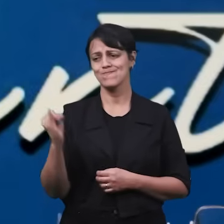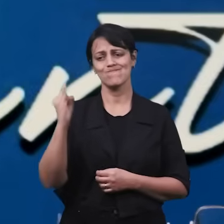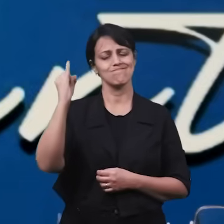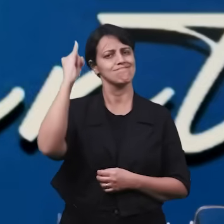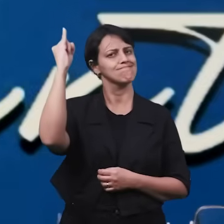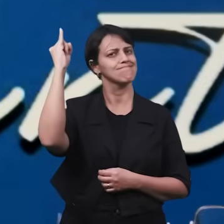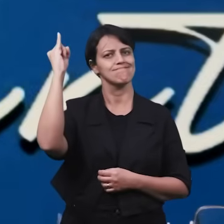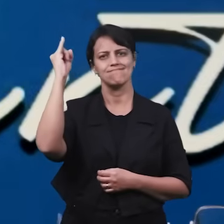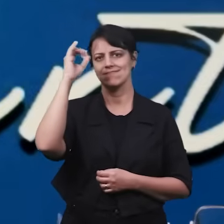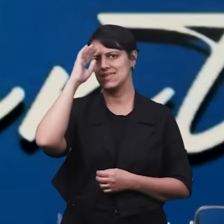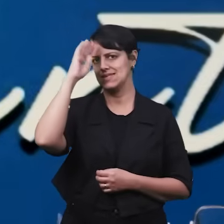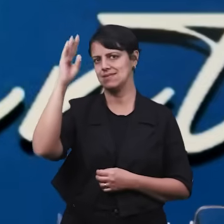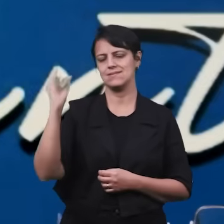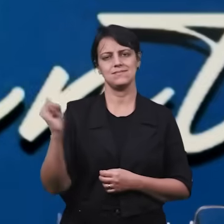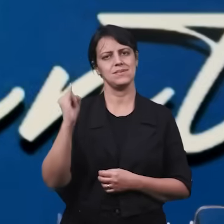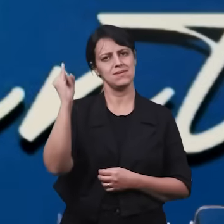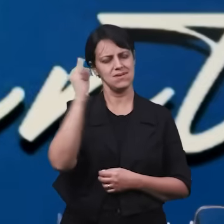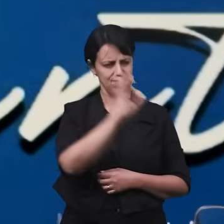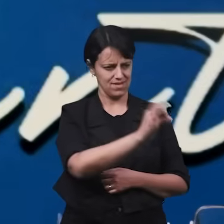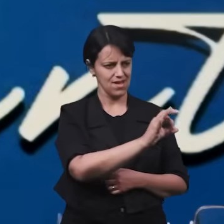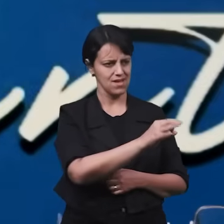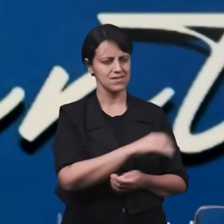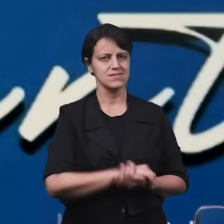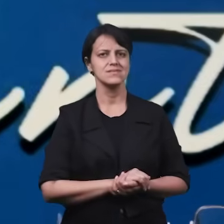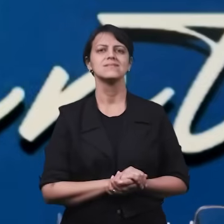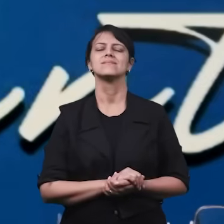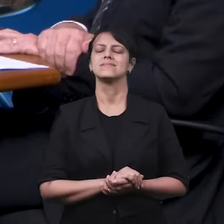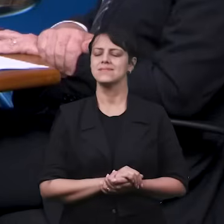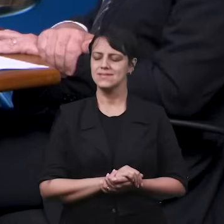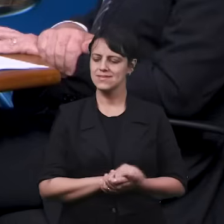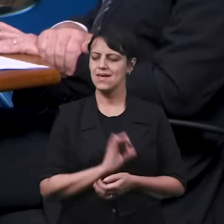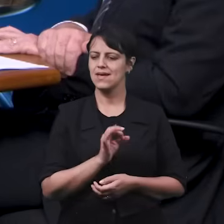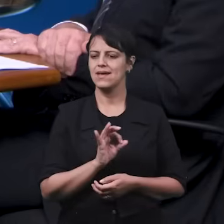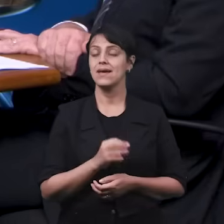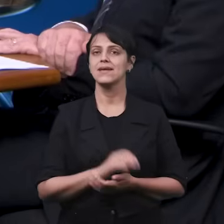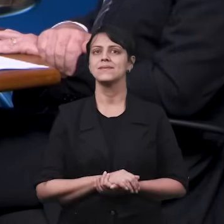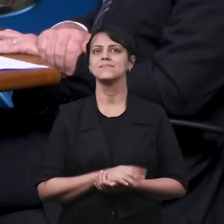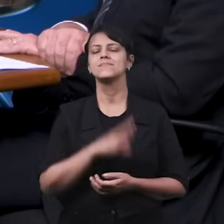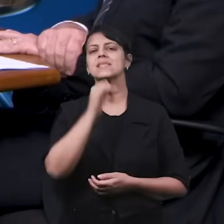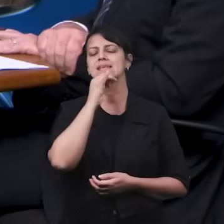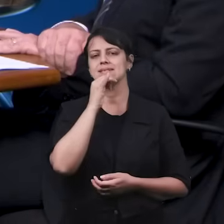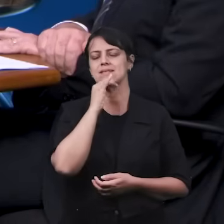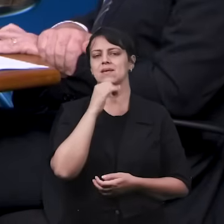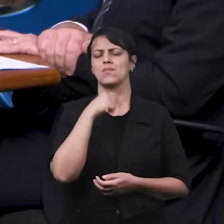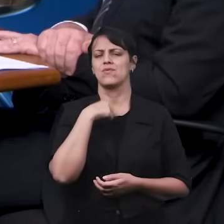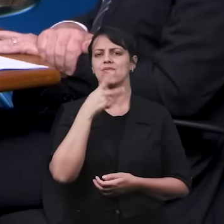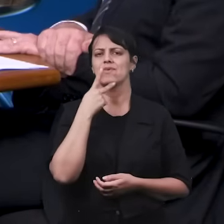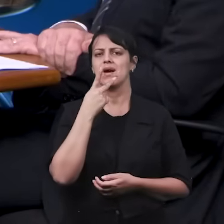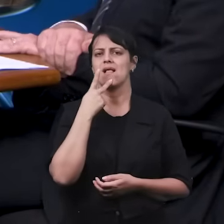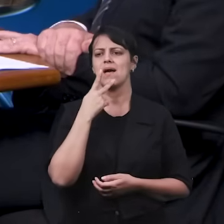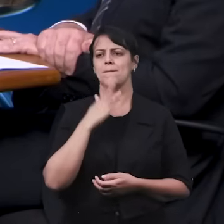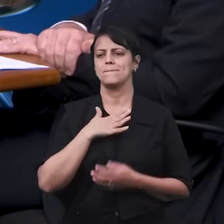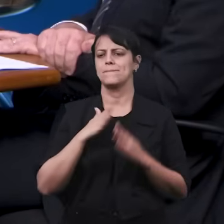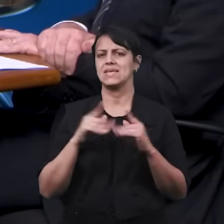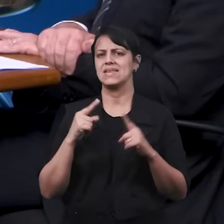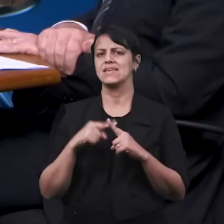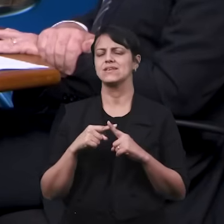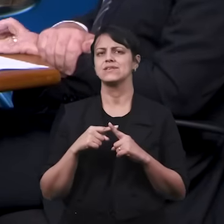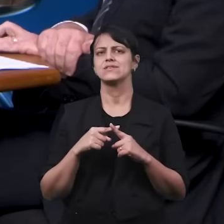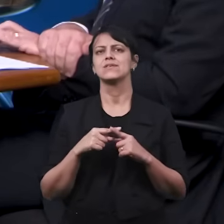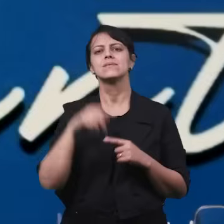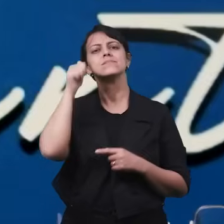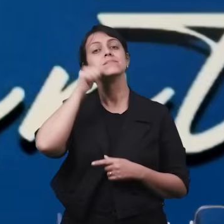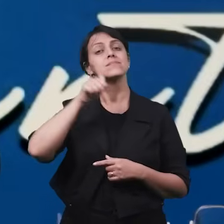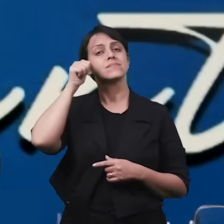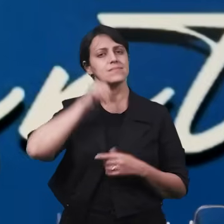toda a diferença. Toda a diferença, não é isso, irmã? Exatamente. Faz toda a diferença. Eu tenho um caso, por exemplo, numa igreja que eu